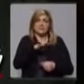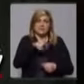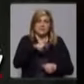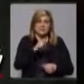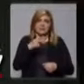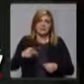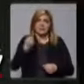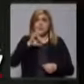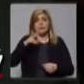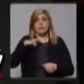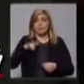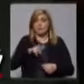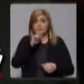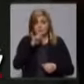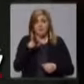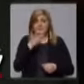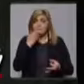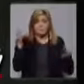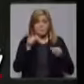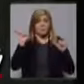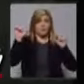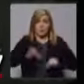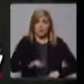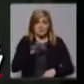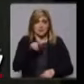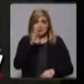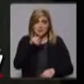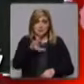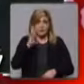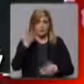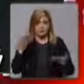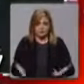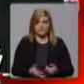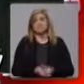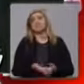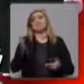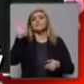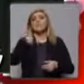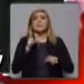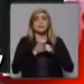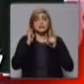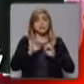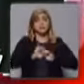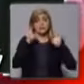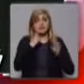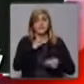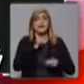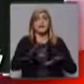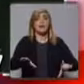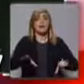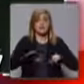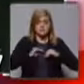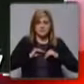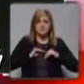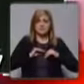para um país como Portugal, seria naturalmente o pior dos cenários, Zé. António, a Grécia já tornou claro que aceita